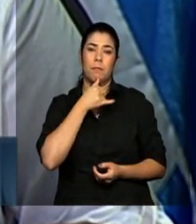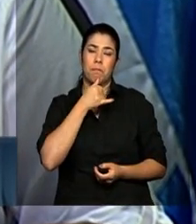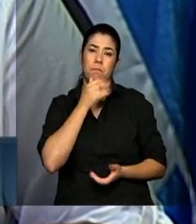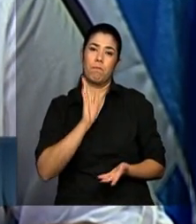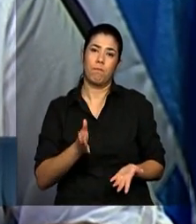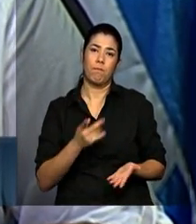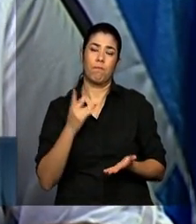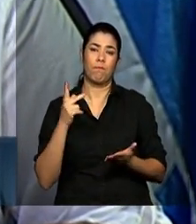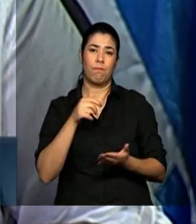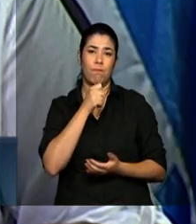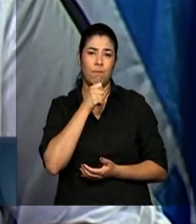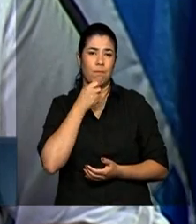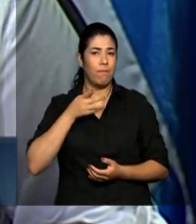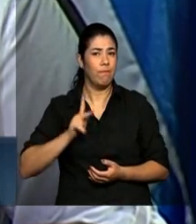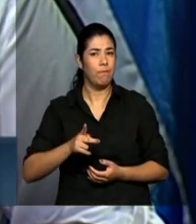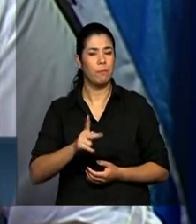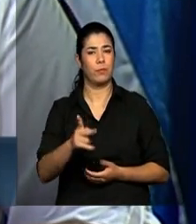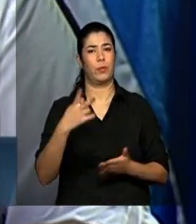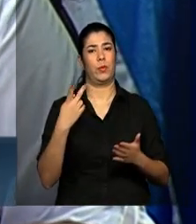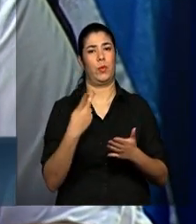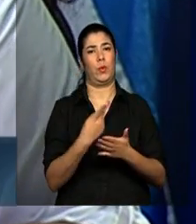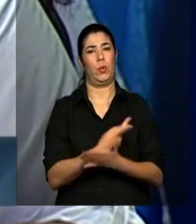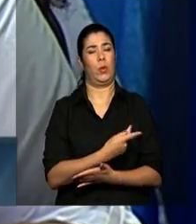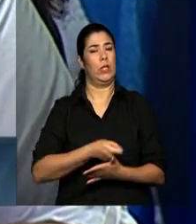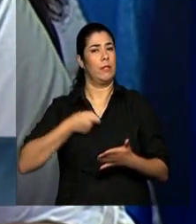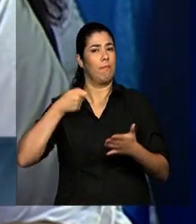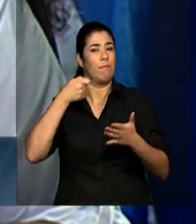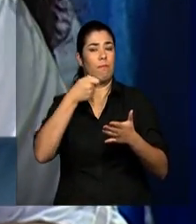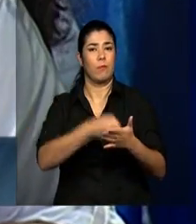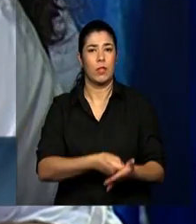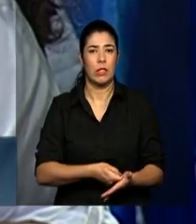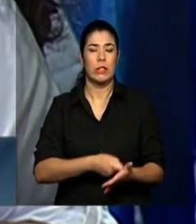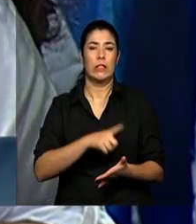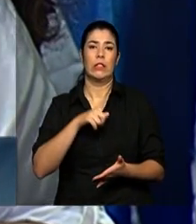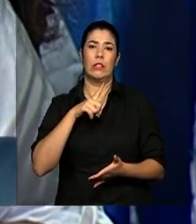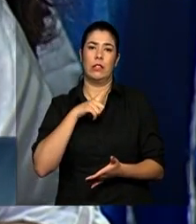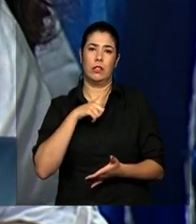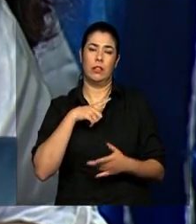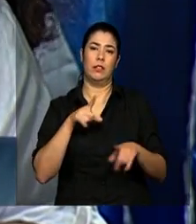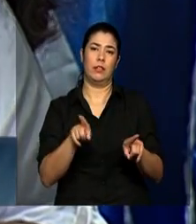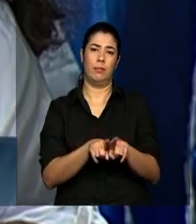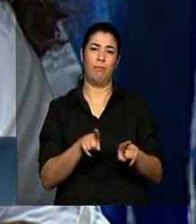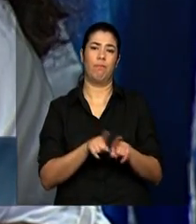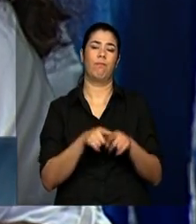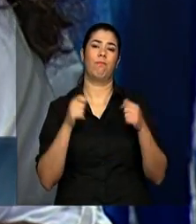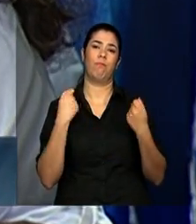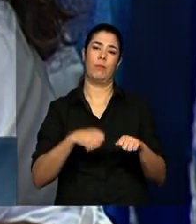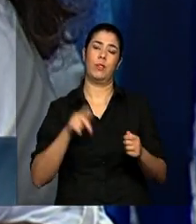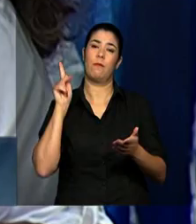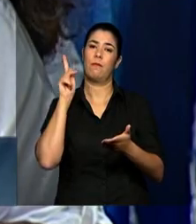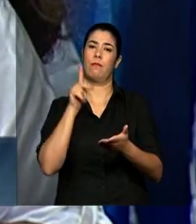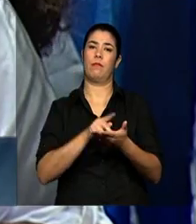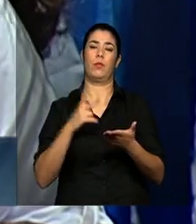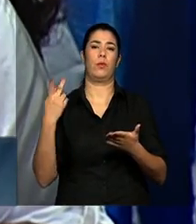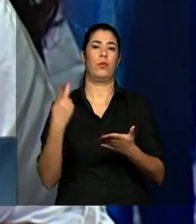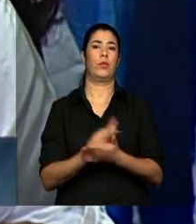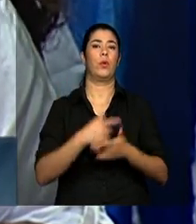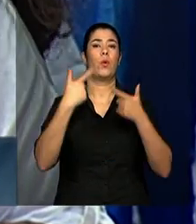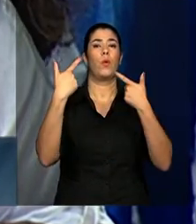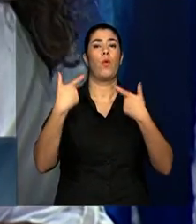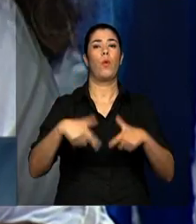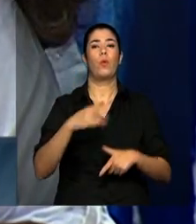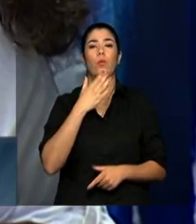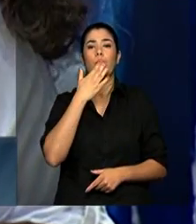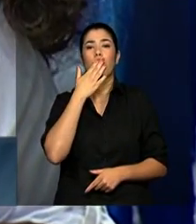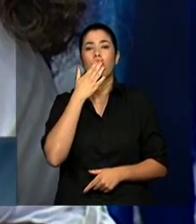é talvez o maior enfrentamento que nós ainda temos que fazer para efetivamente garantir uma outra condição de